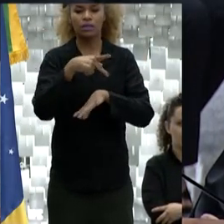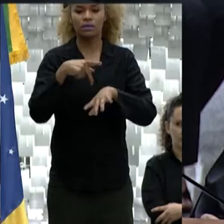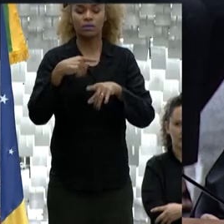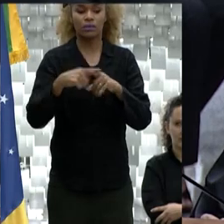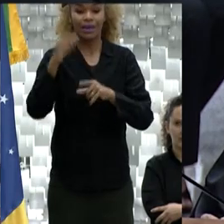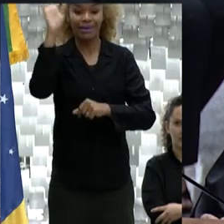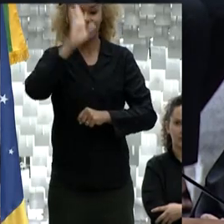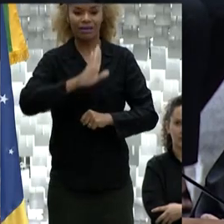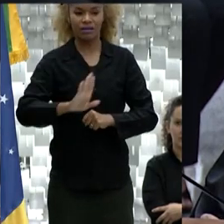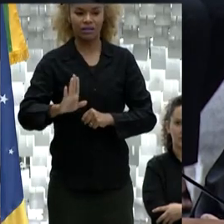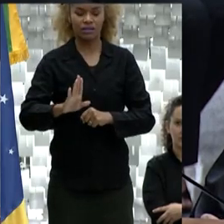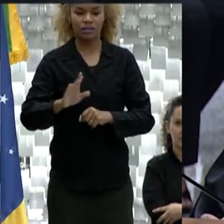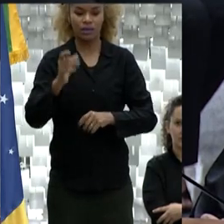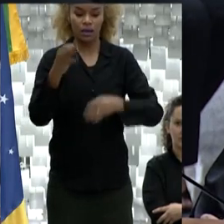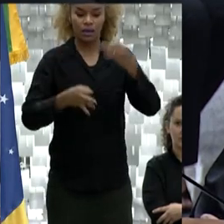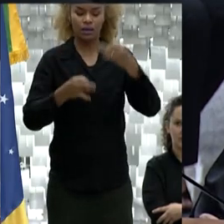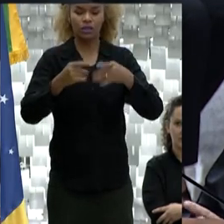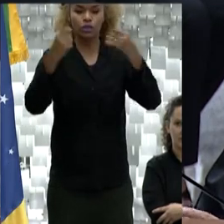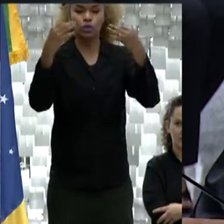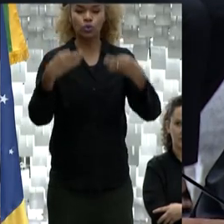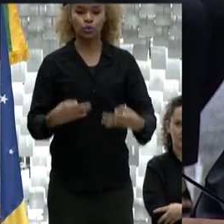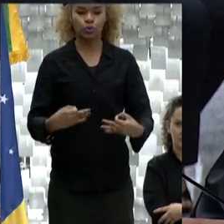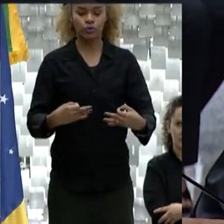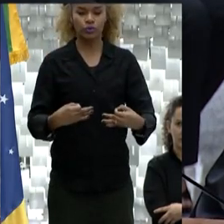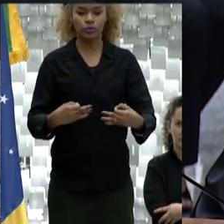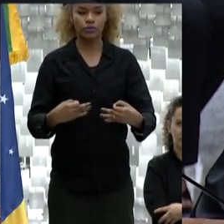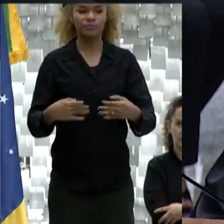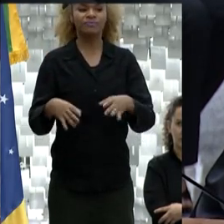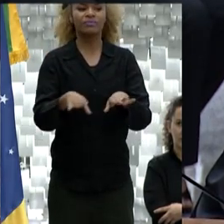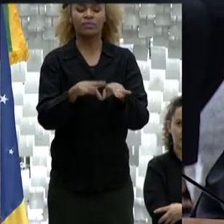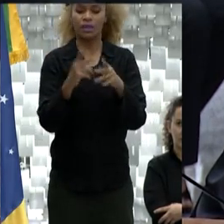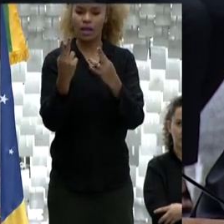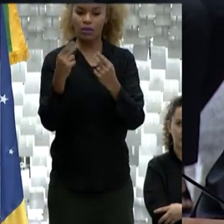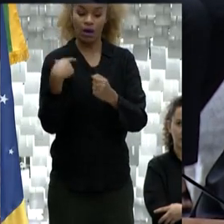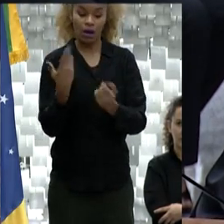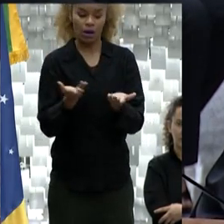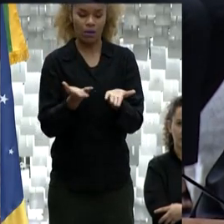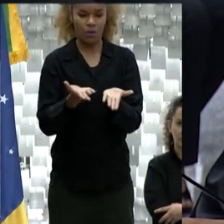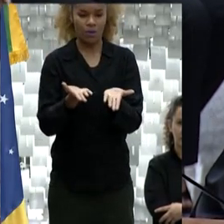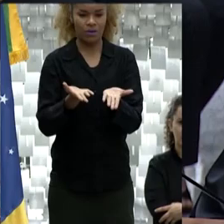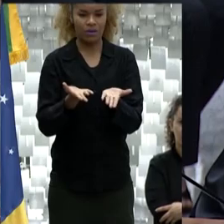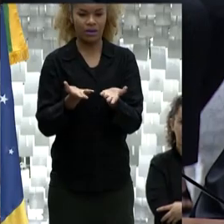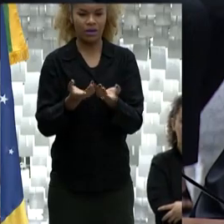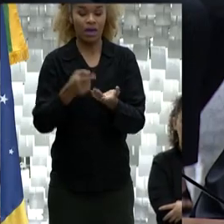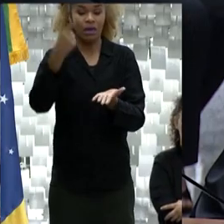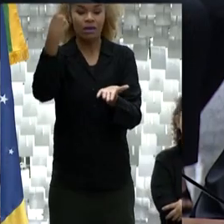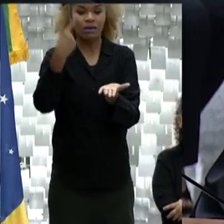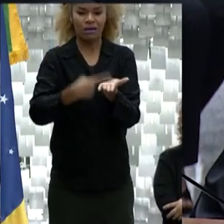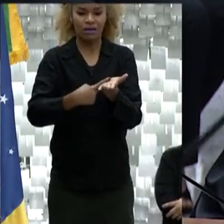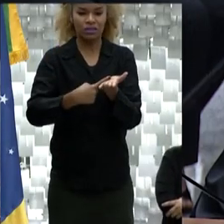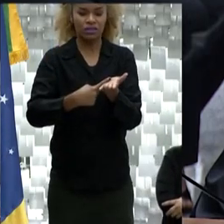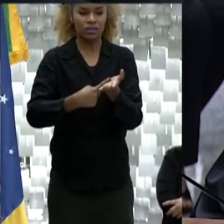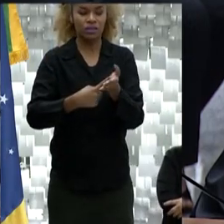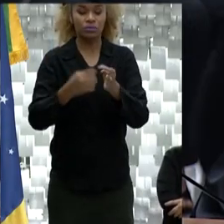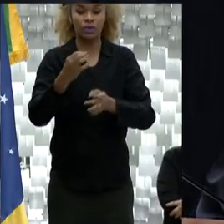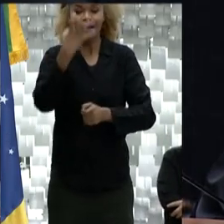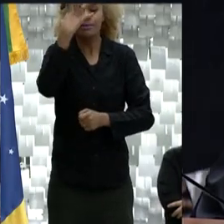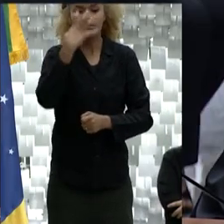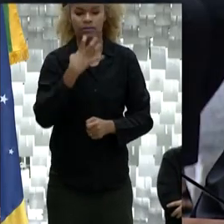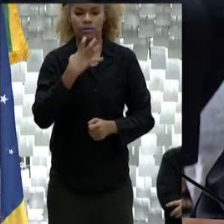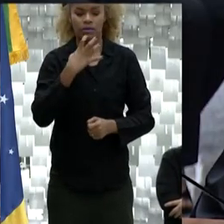garantia do processo justo equivale, em nosso tempo, à garantia de um processo